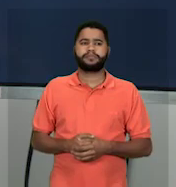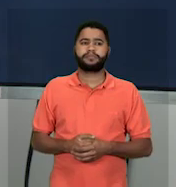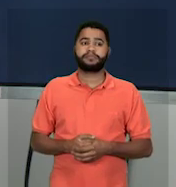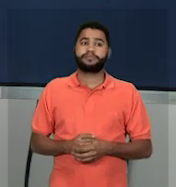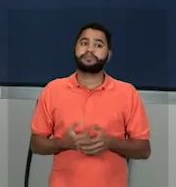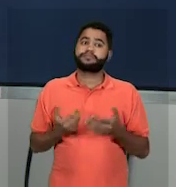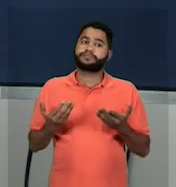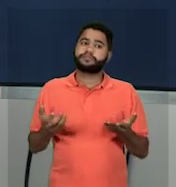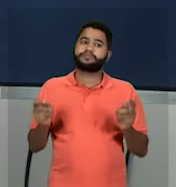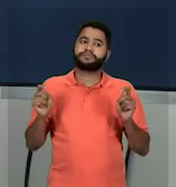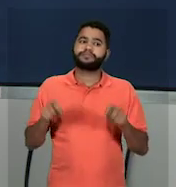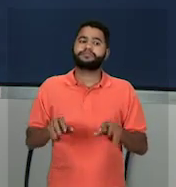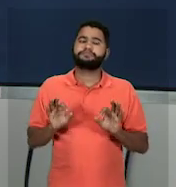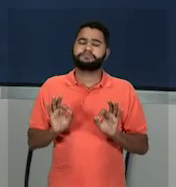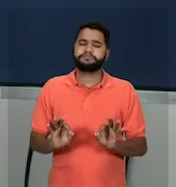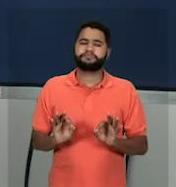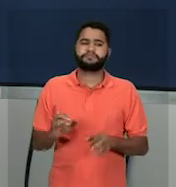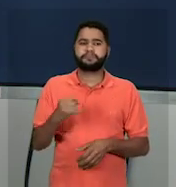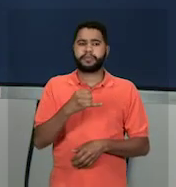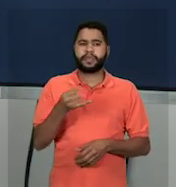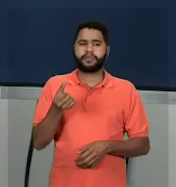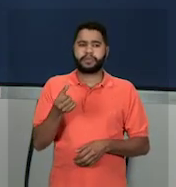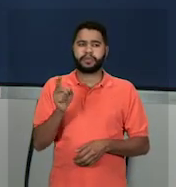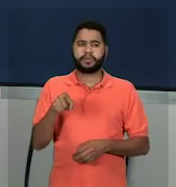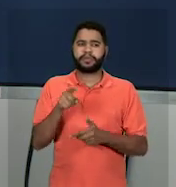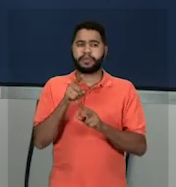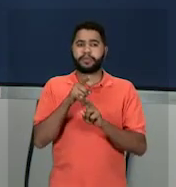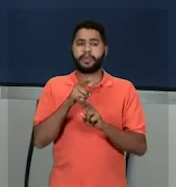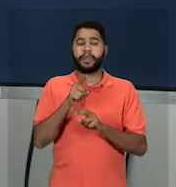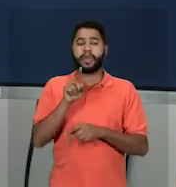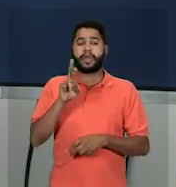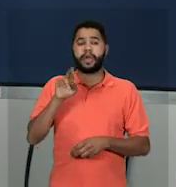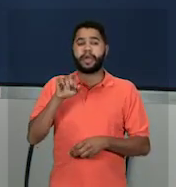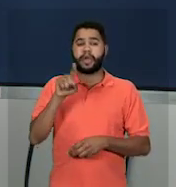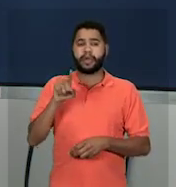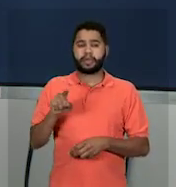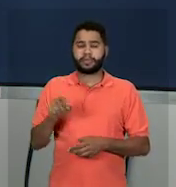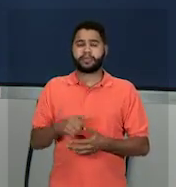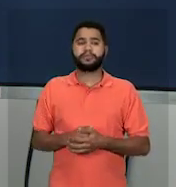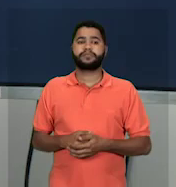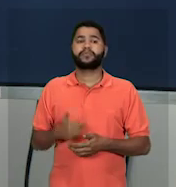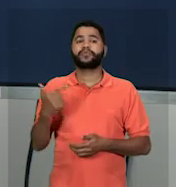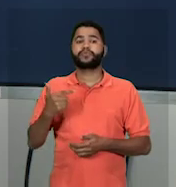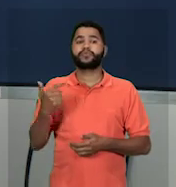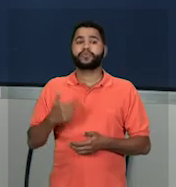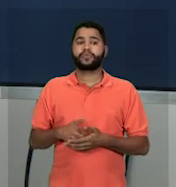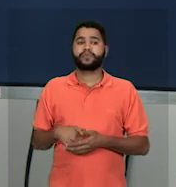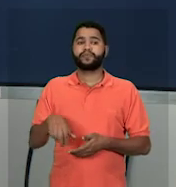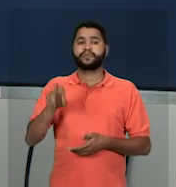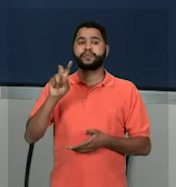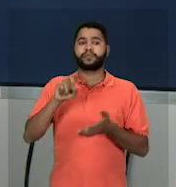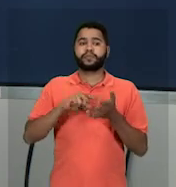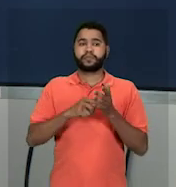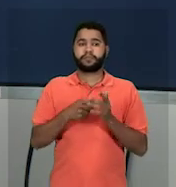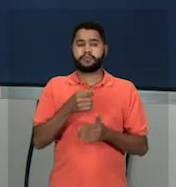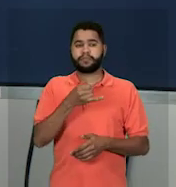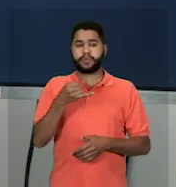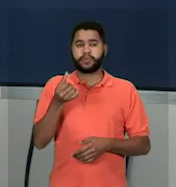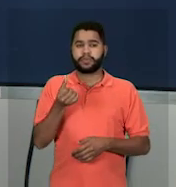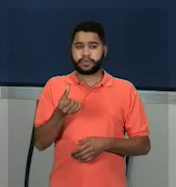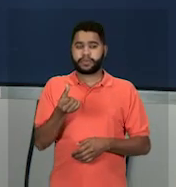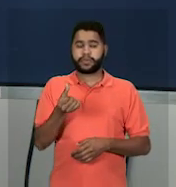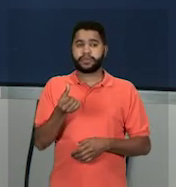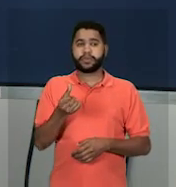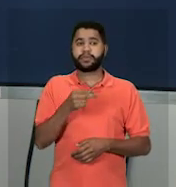então eu posso afirmar aqui menos seis raiz vamos ver olha aqui ó segundo membro cinco vezes menos seis